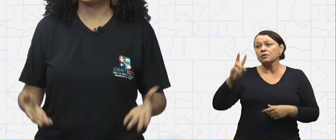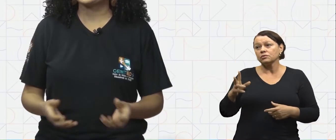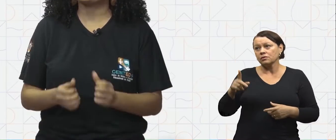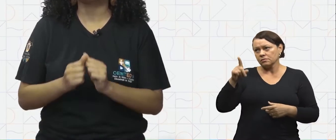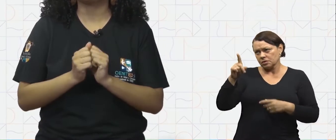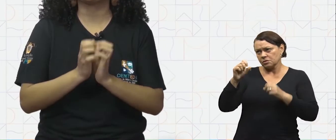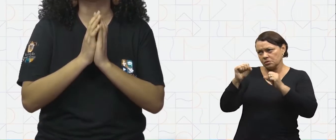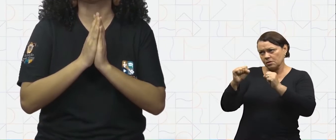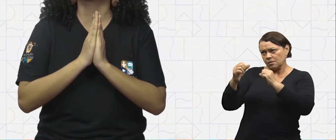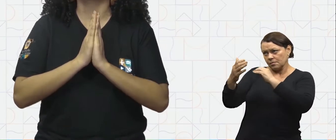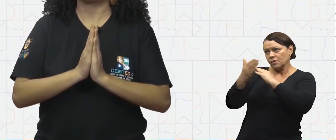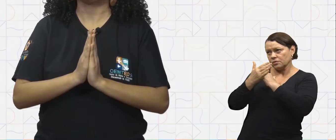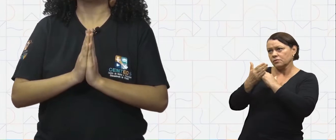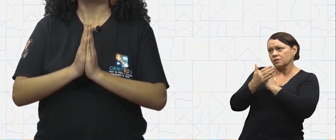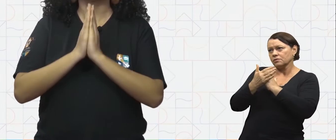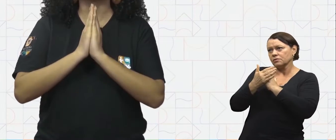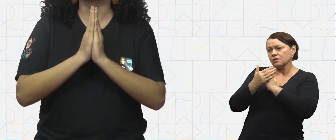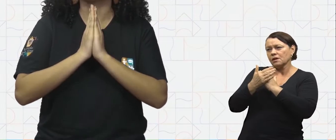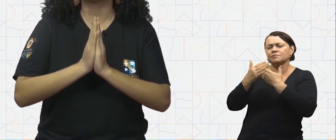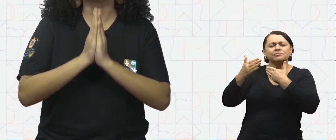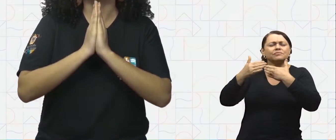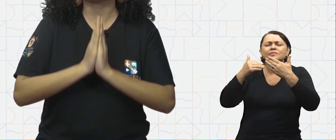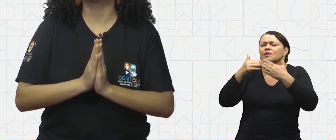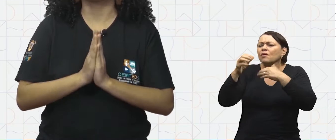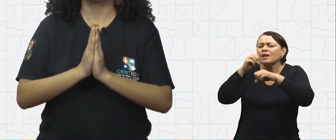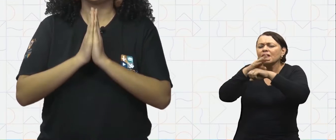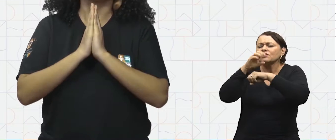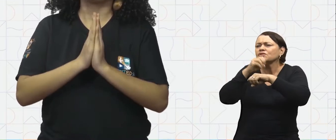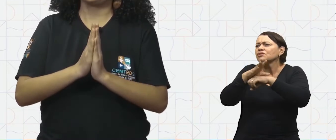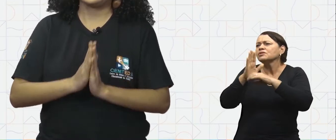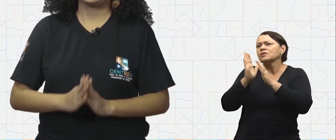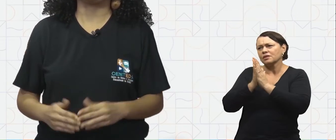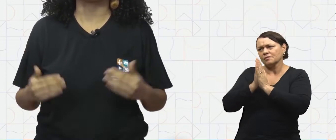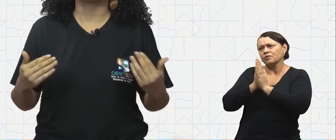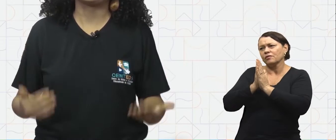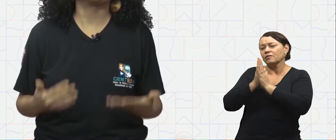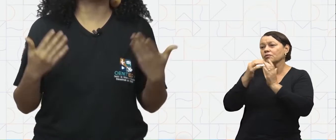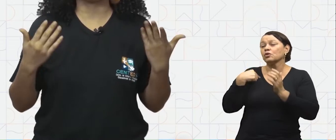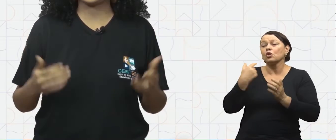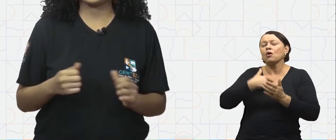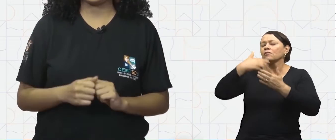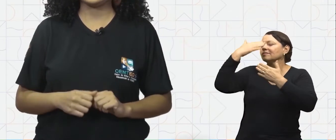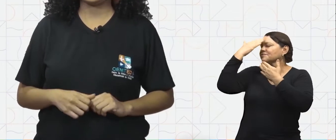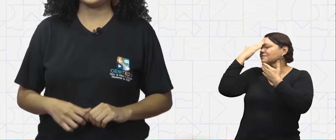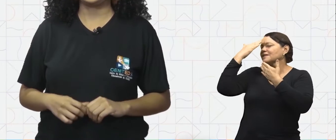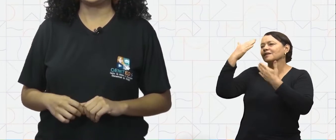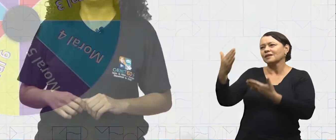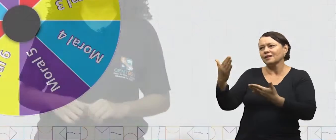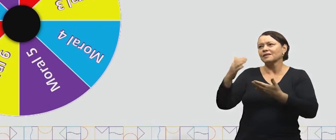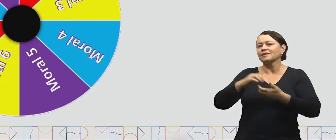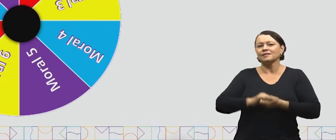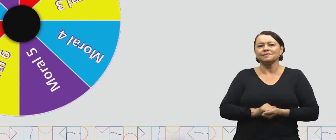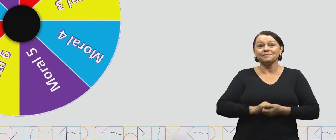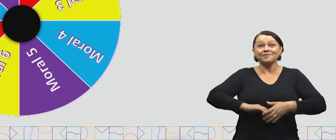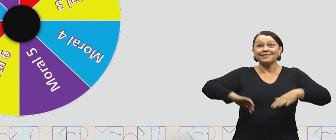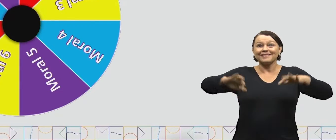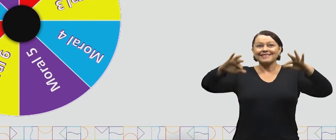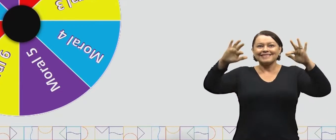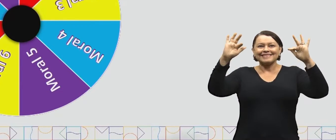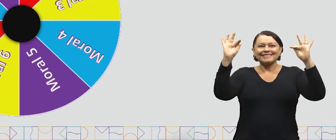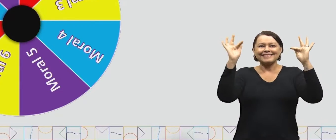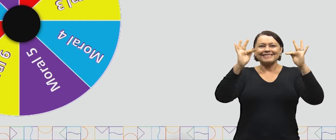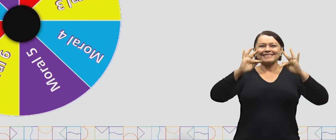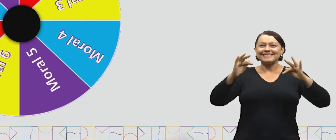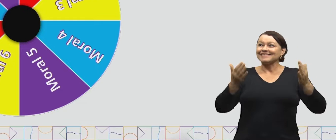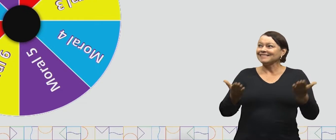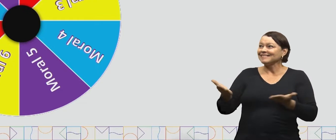Se a senhora puder nos ajudar, dá qualquer um desses, nós ficaremos mais do que agradecidos. Que